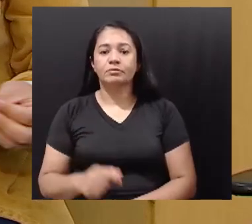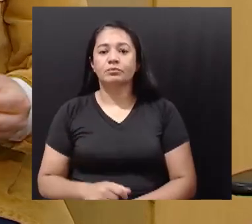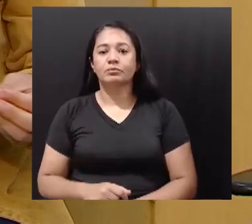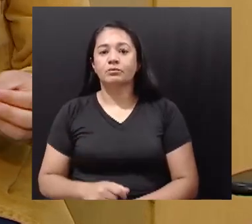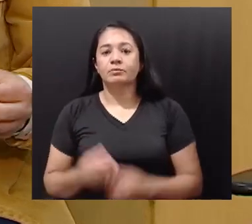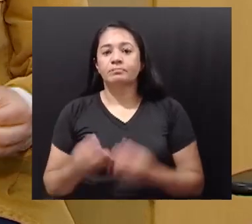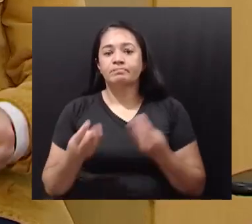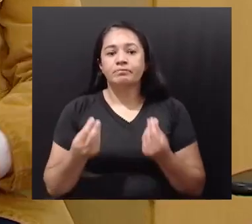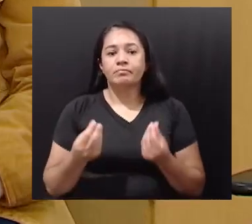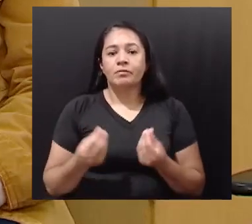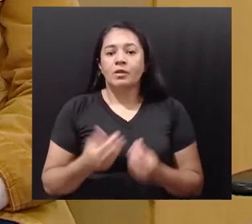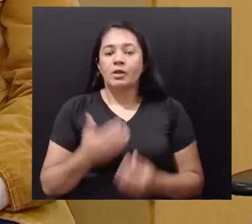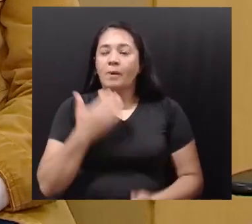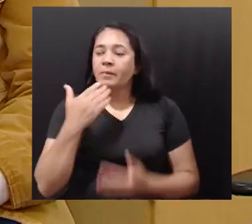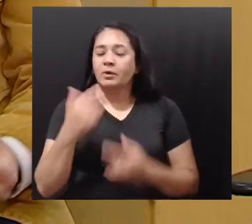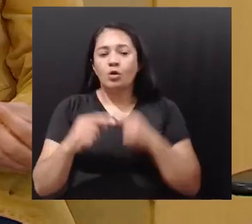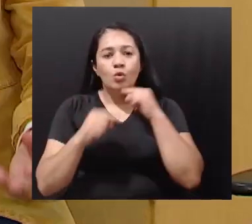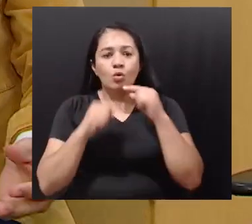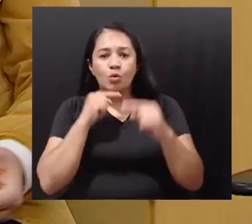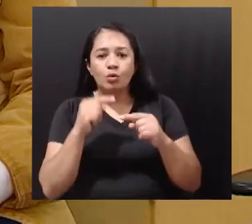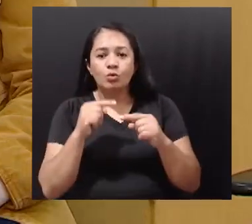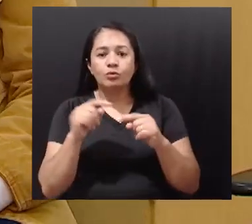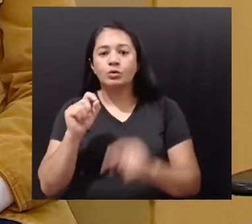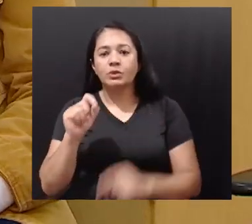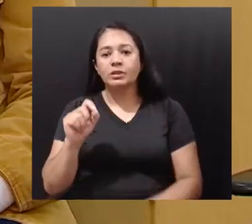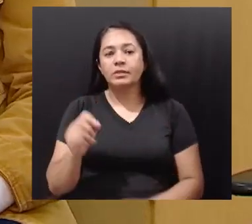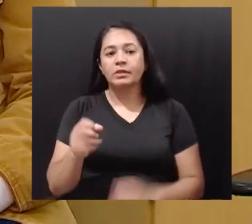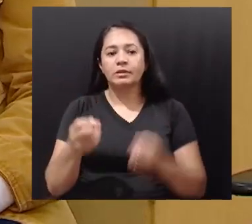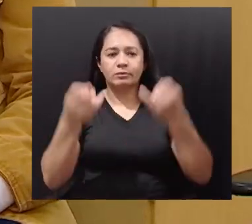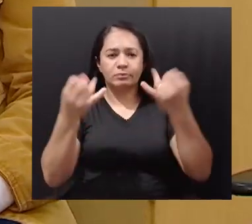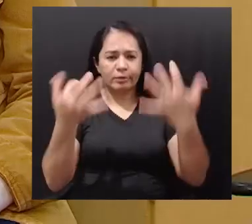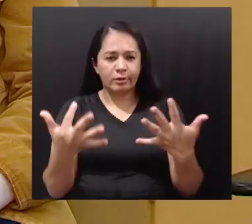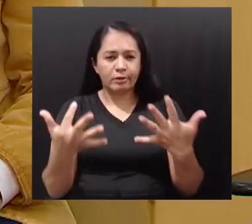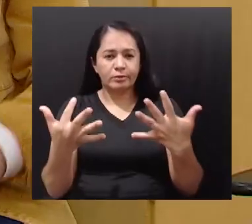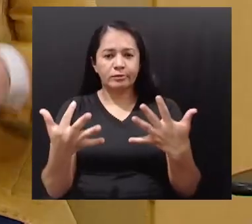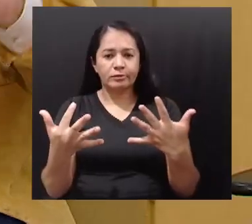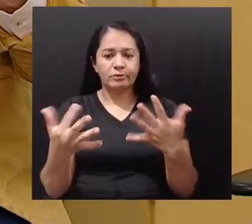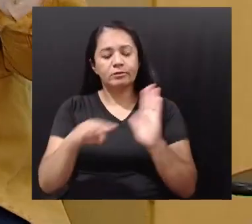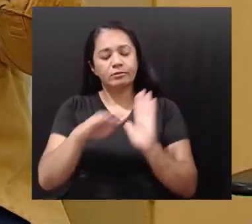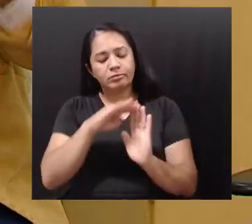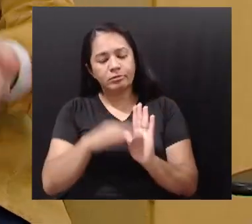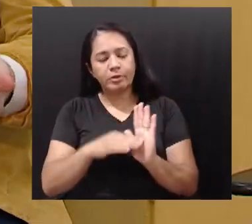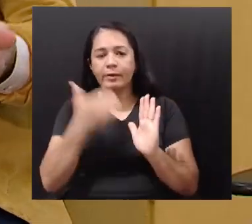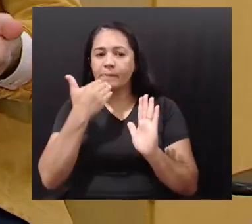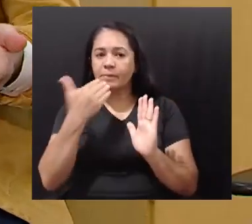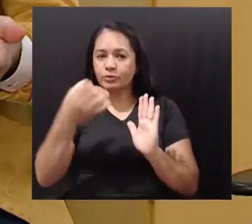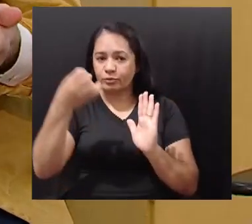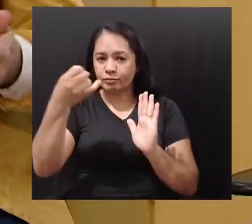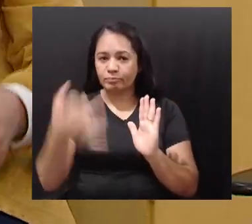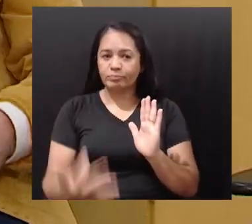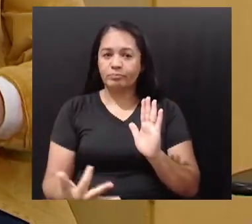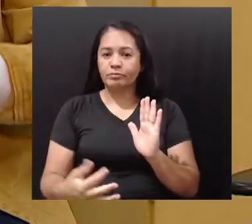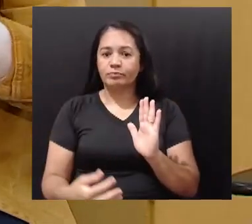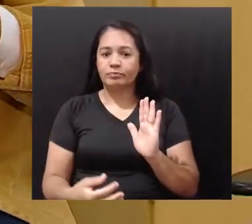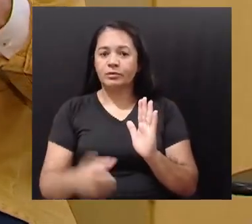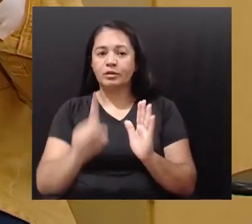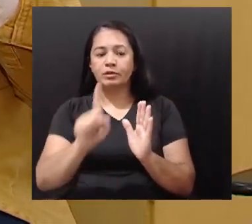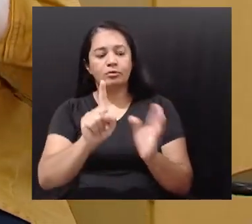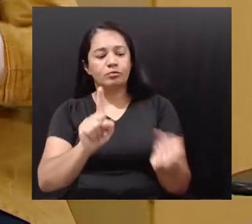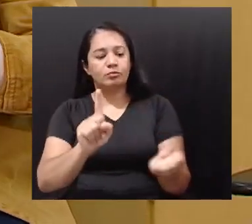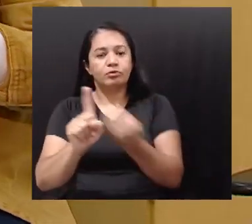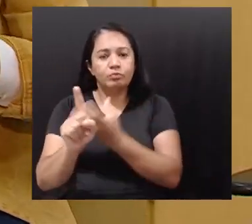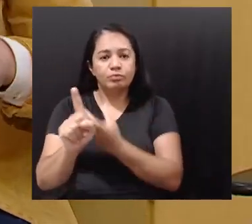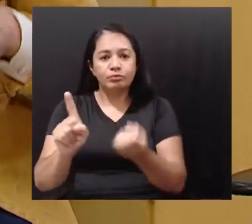solucionar alguma dúvida ali sobre o que eles estão, esclarecer algum ponto do que eles estão pedindo, e fazemos essa interlocução internamente. Repassamos